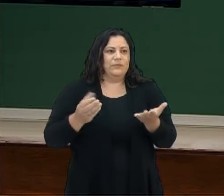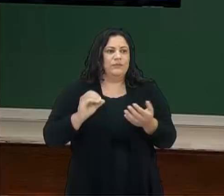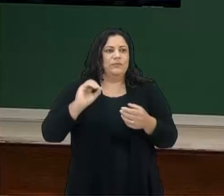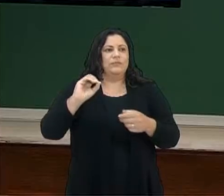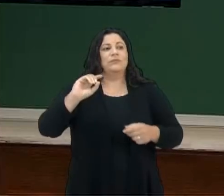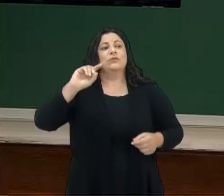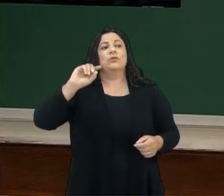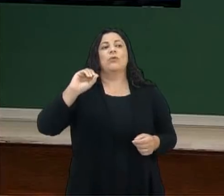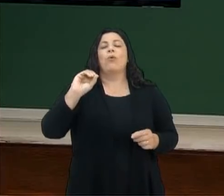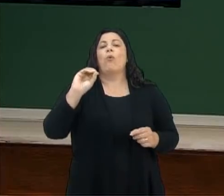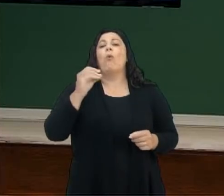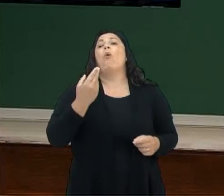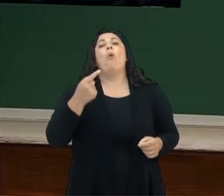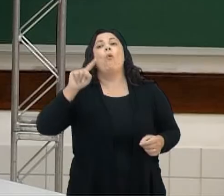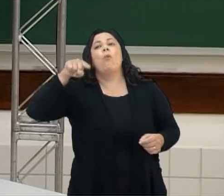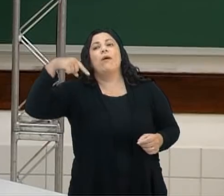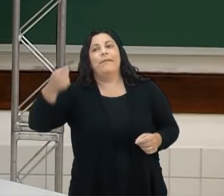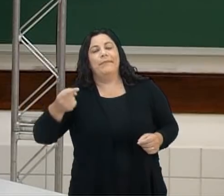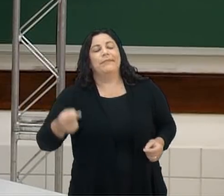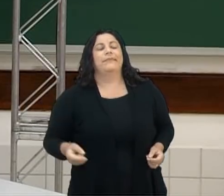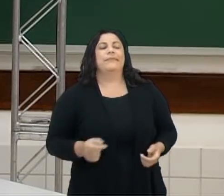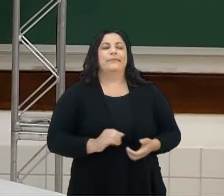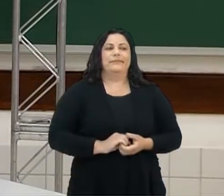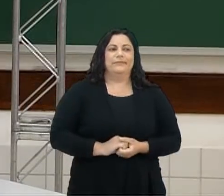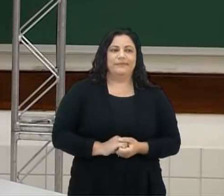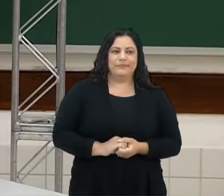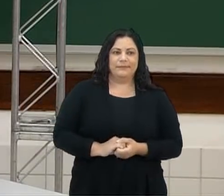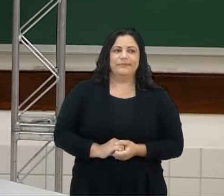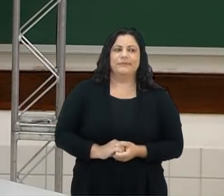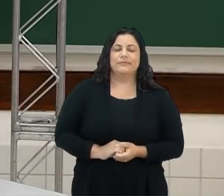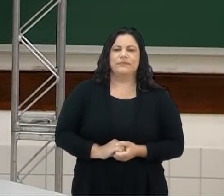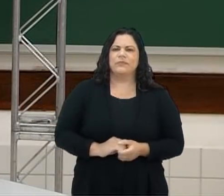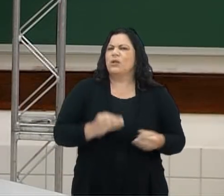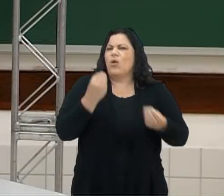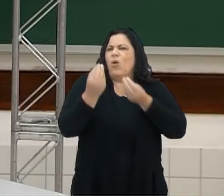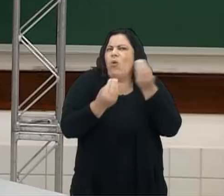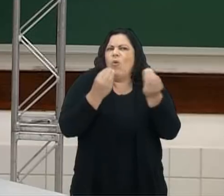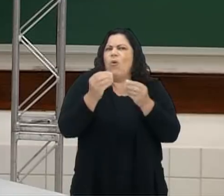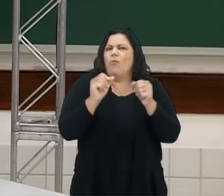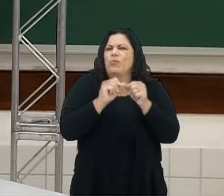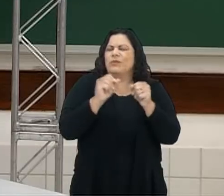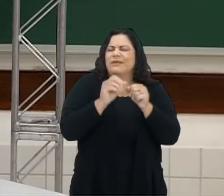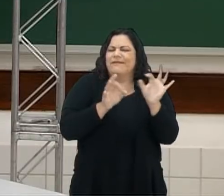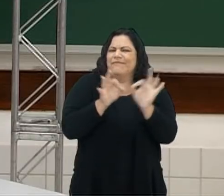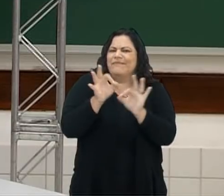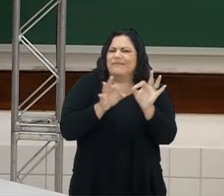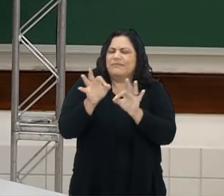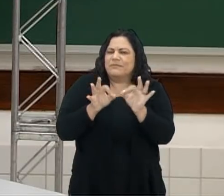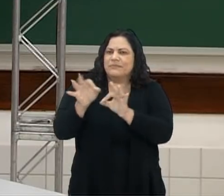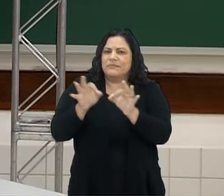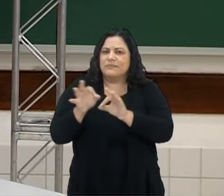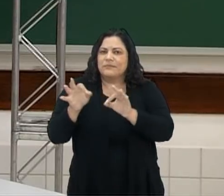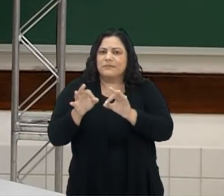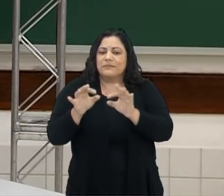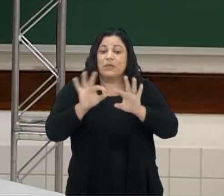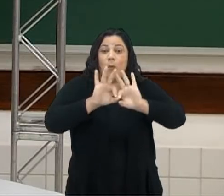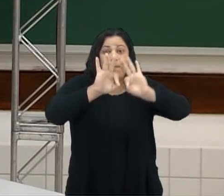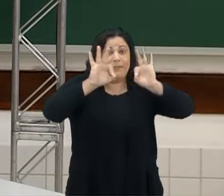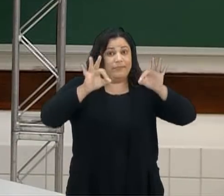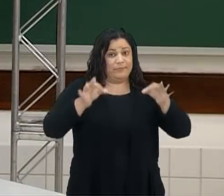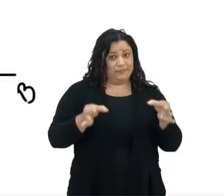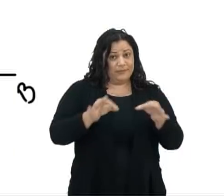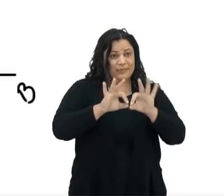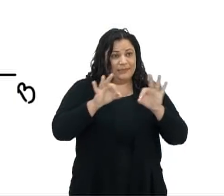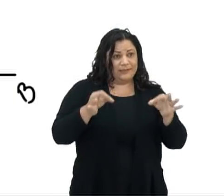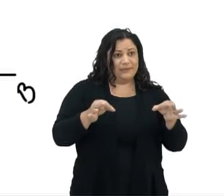bem. Como nós fazemos para construir um polígono? Então, eu vou começar a construção com vocês com um dos polígonos o mais simples, que é o